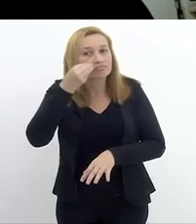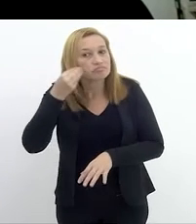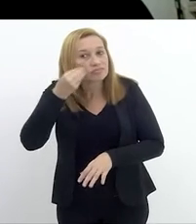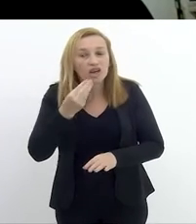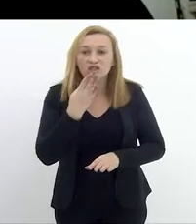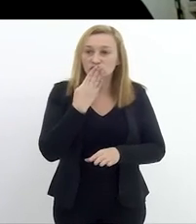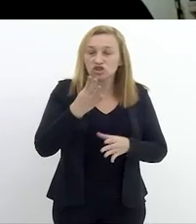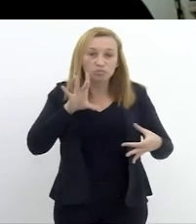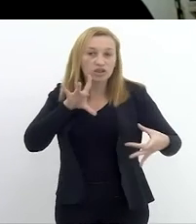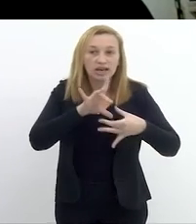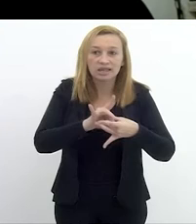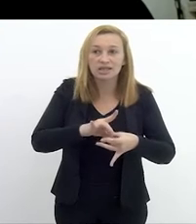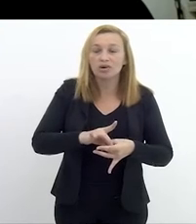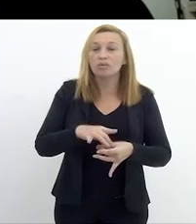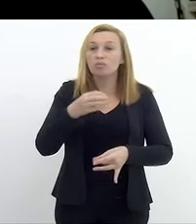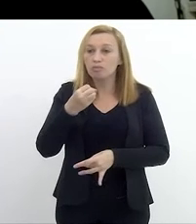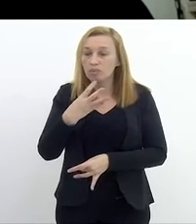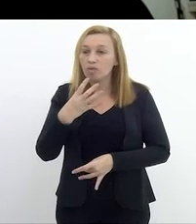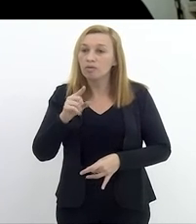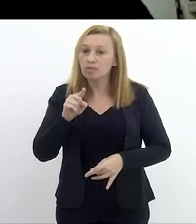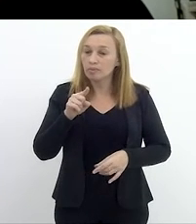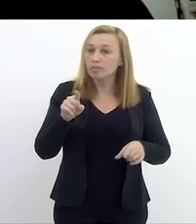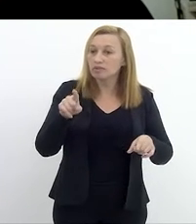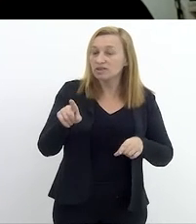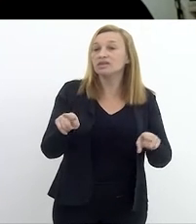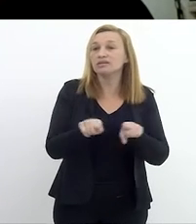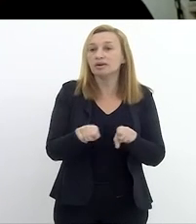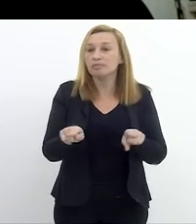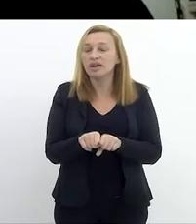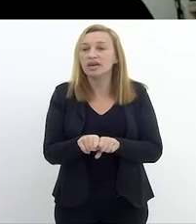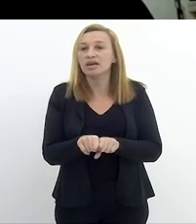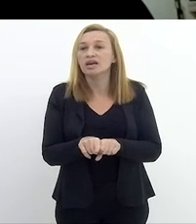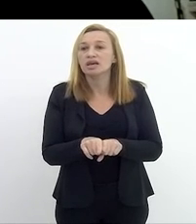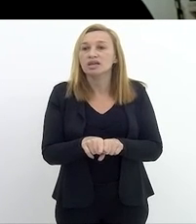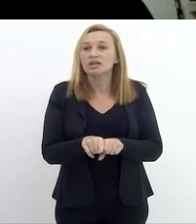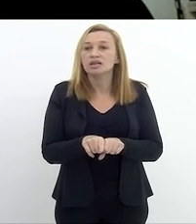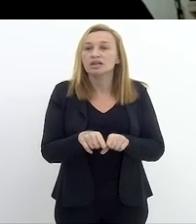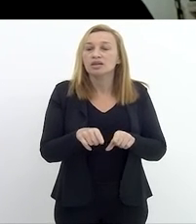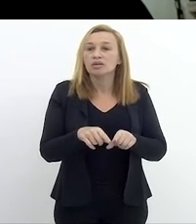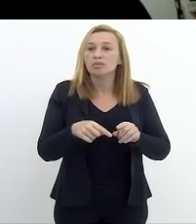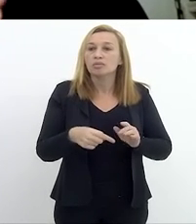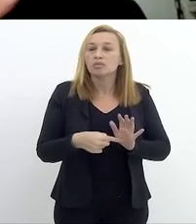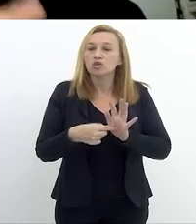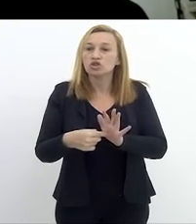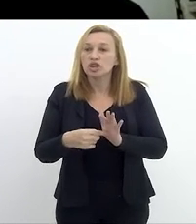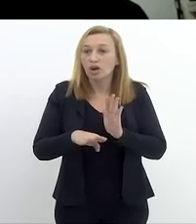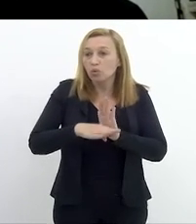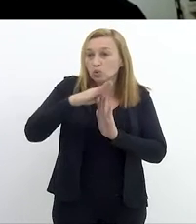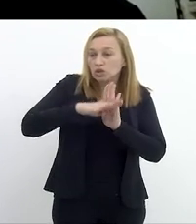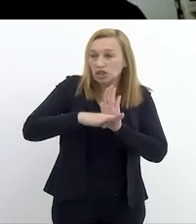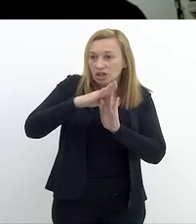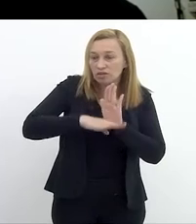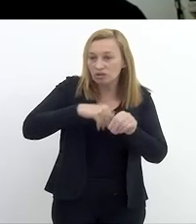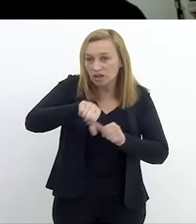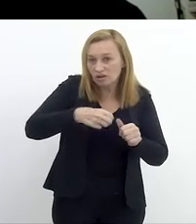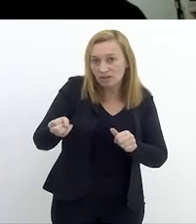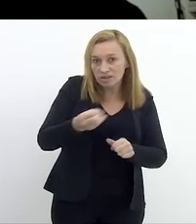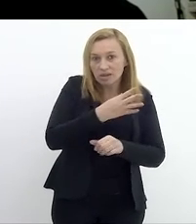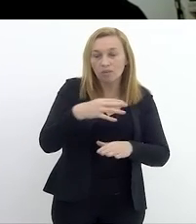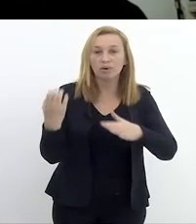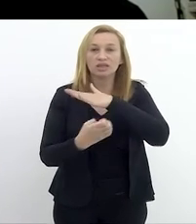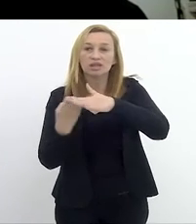de conexão tão necessário para você elevar também o nível de inovação das empresas, fazendo com que